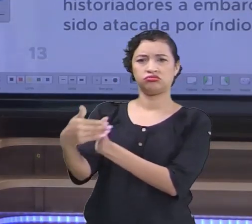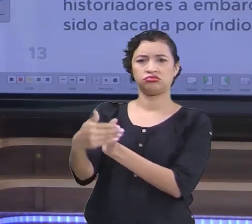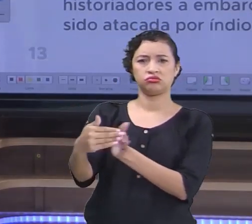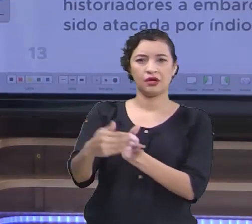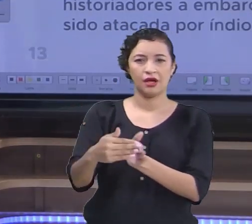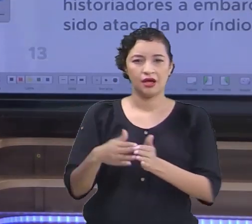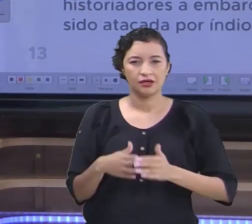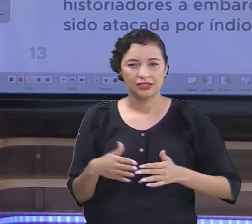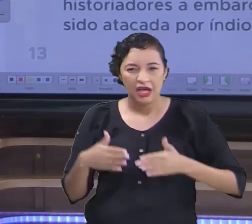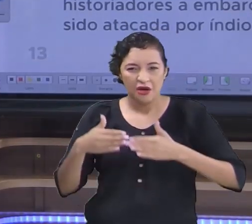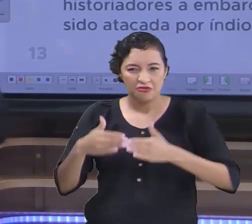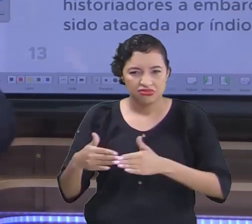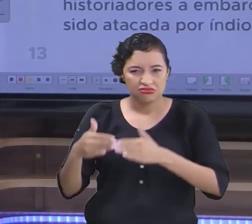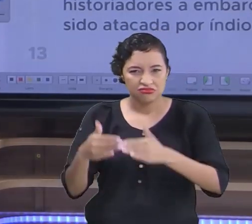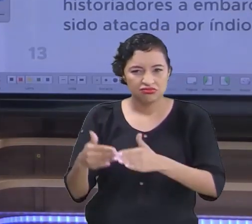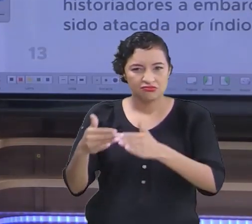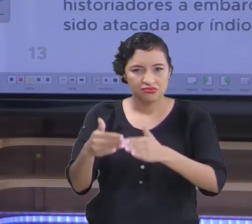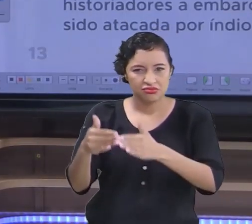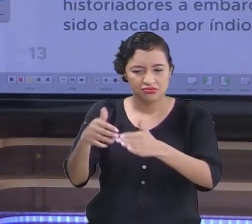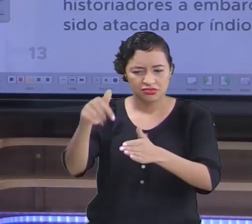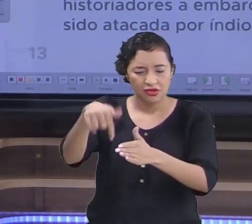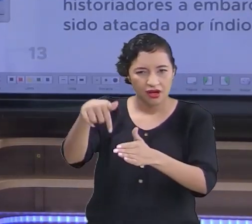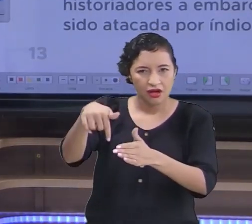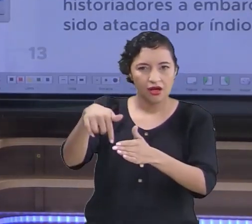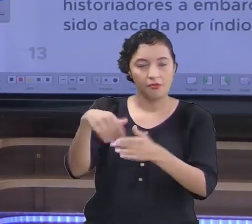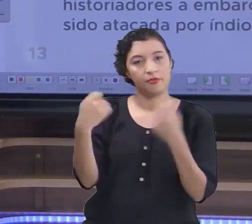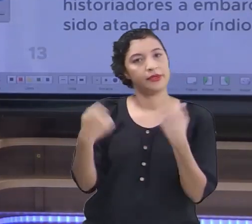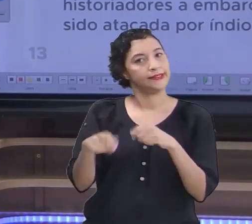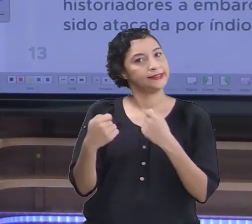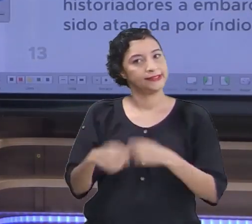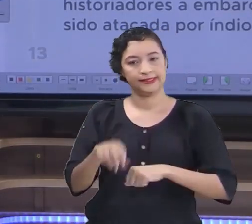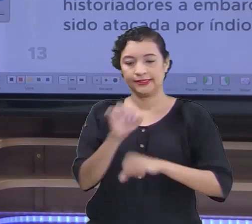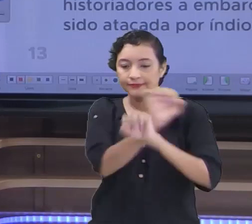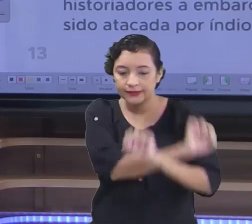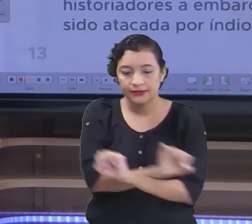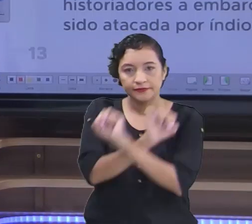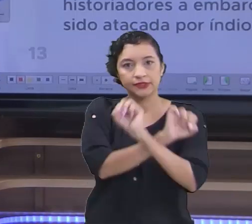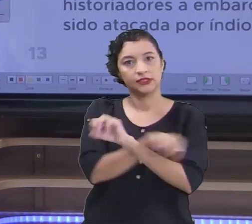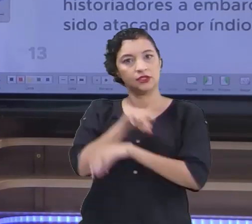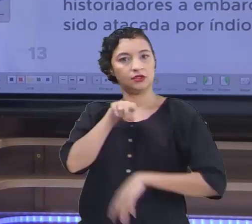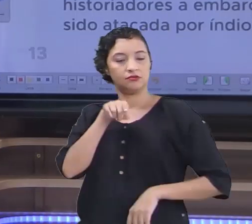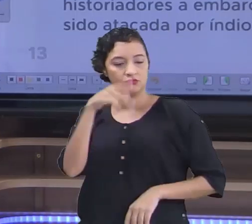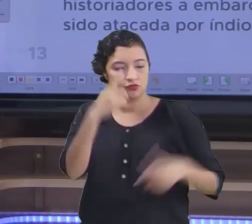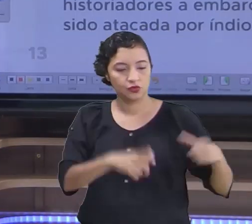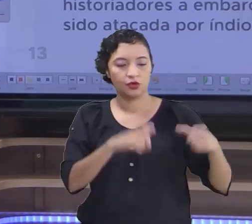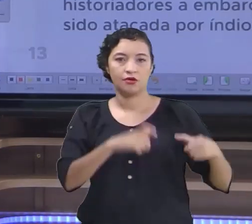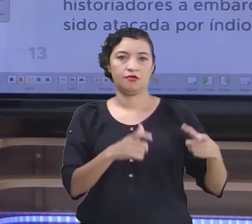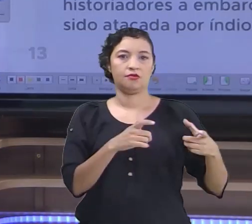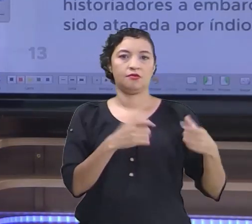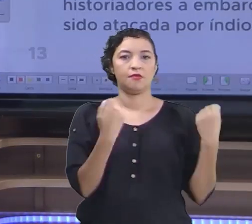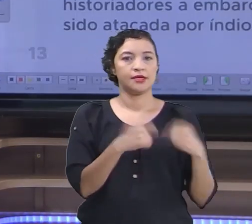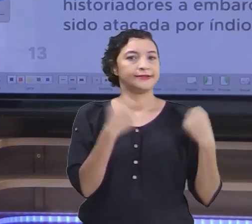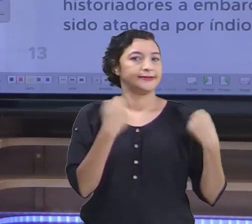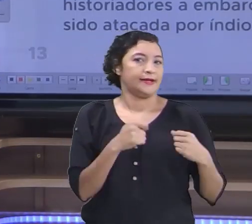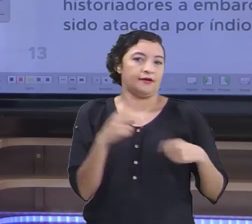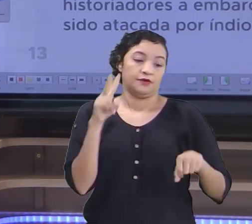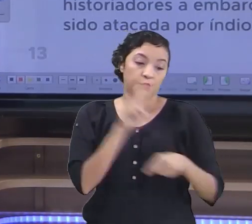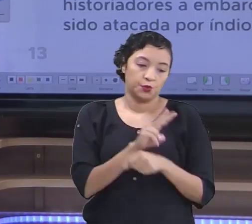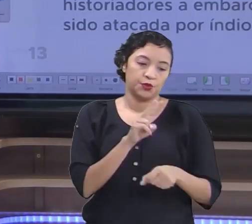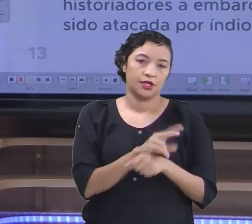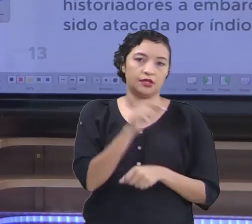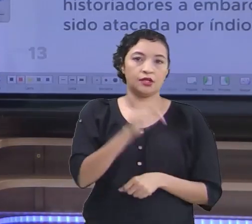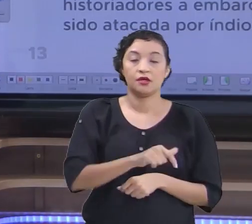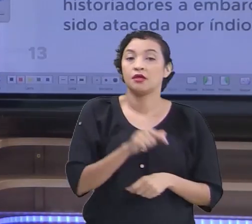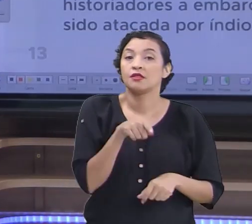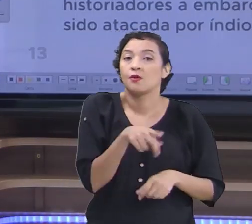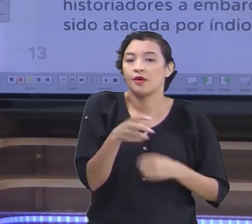uma ameaça. Eles tinham que proteger o local, eles tinham que defender o local. E para isso, eles